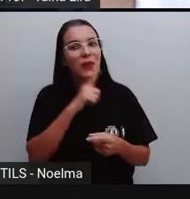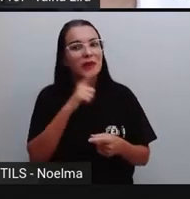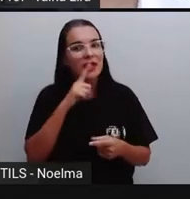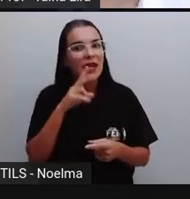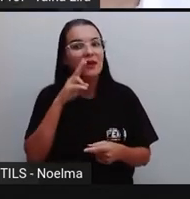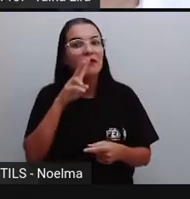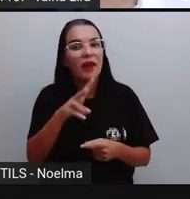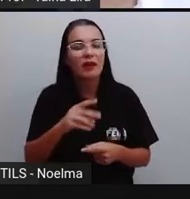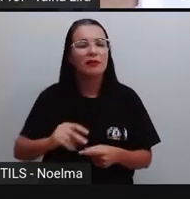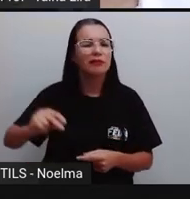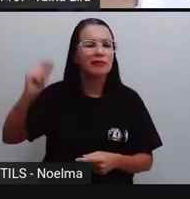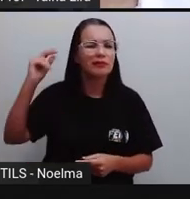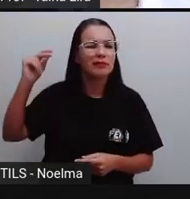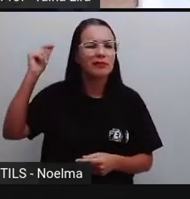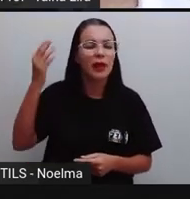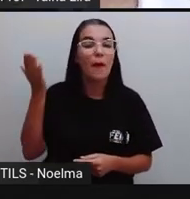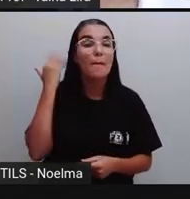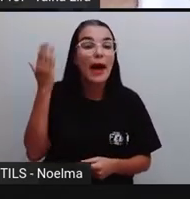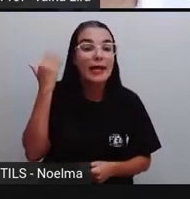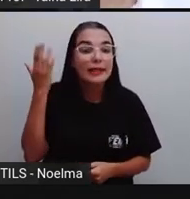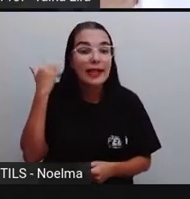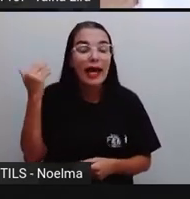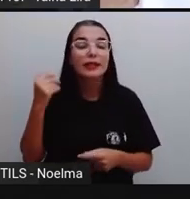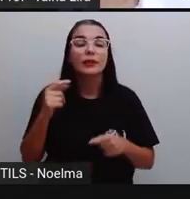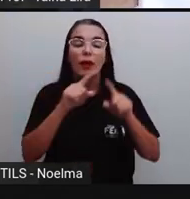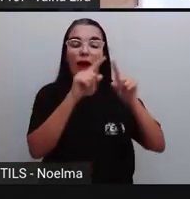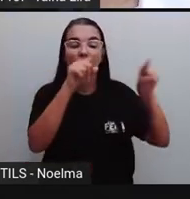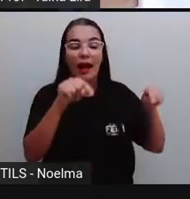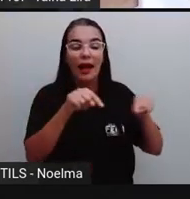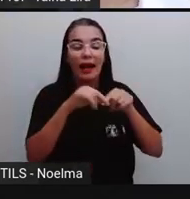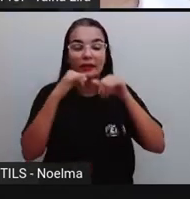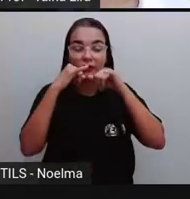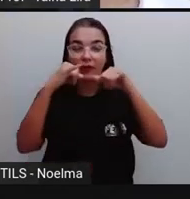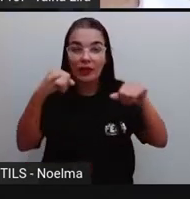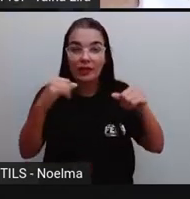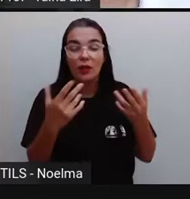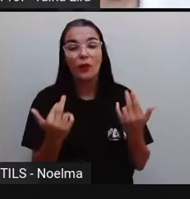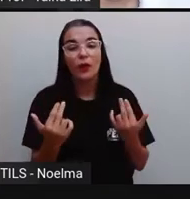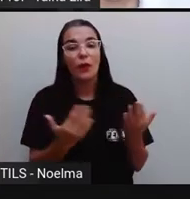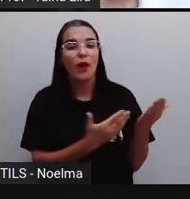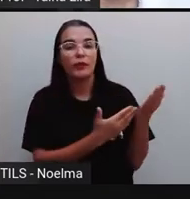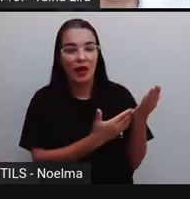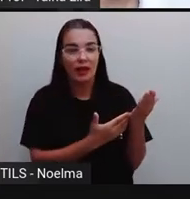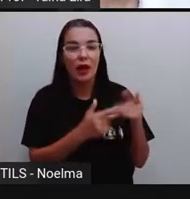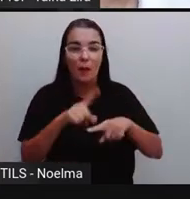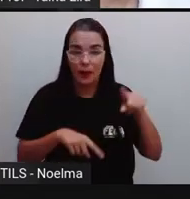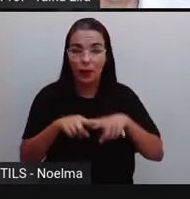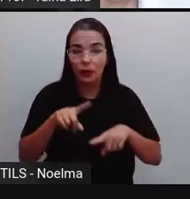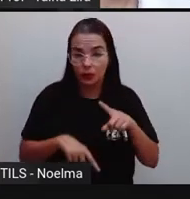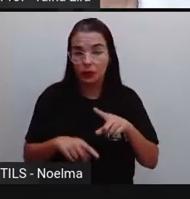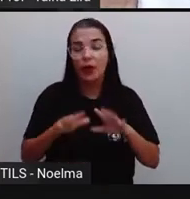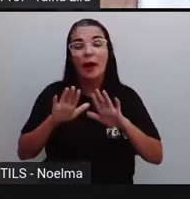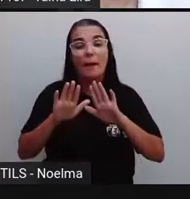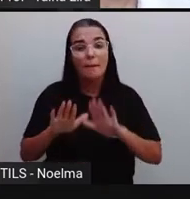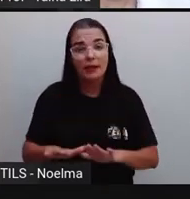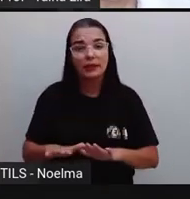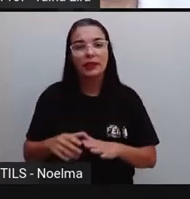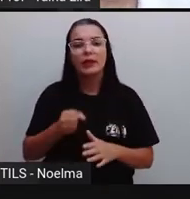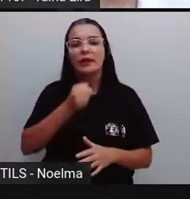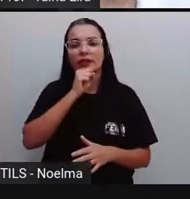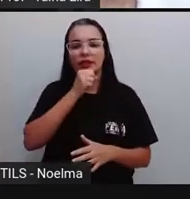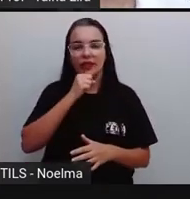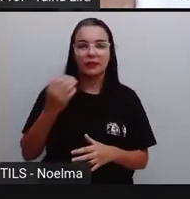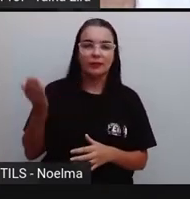também ver alguns cartazes, né, de propagandas mais, né, de cartazes publicitários